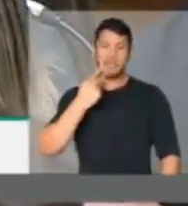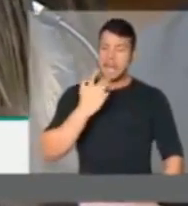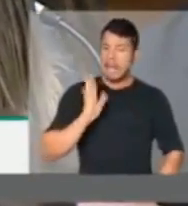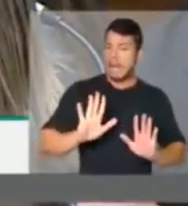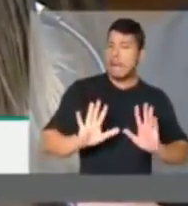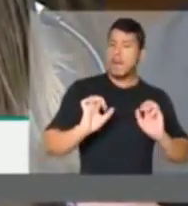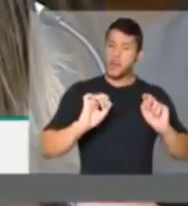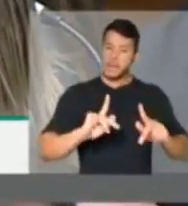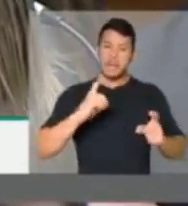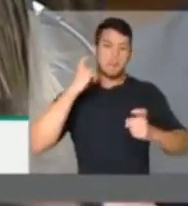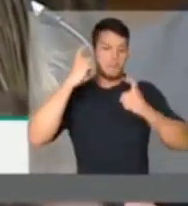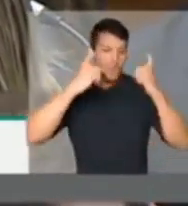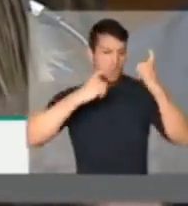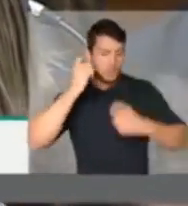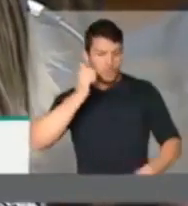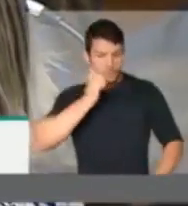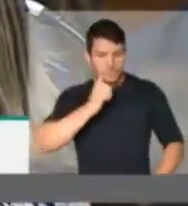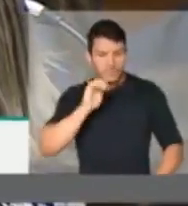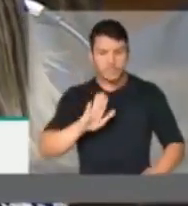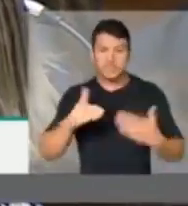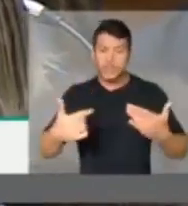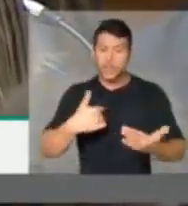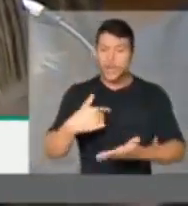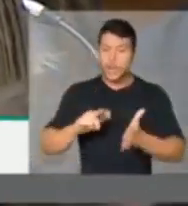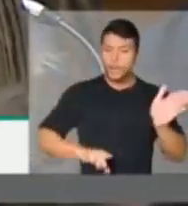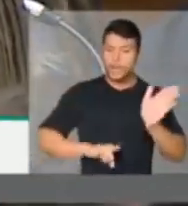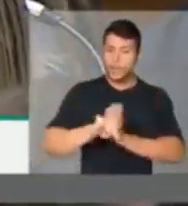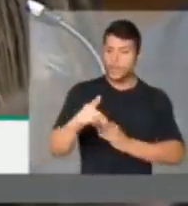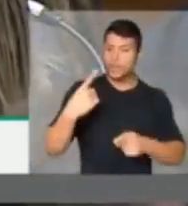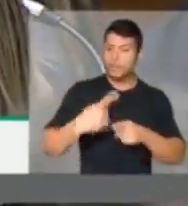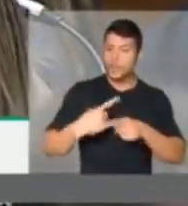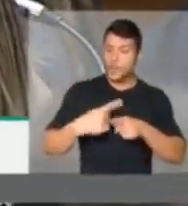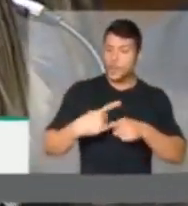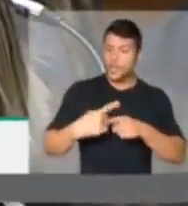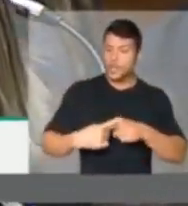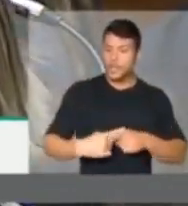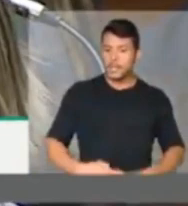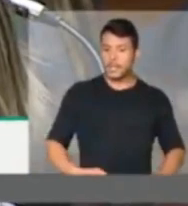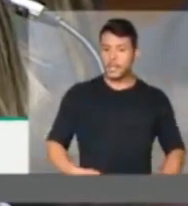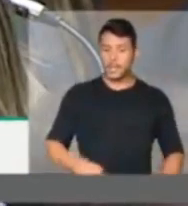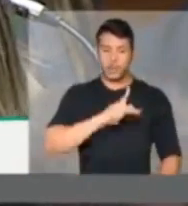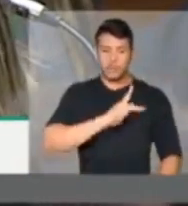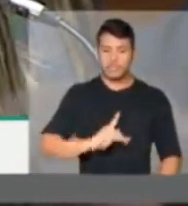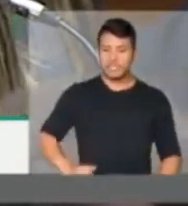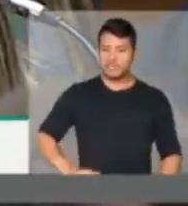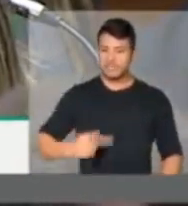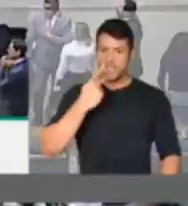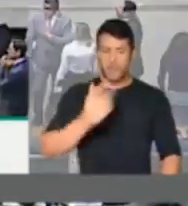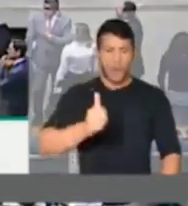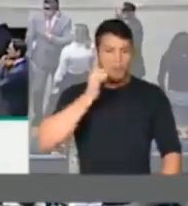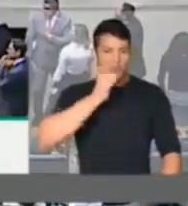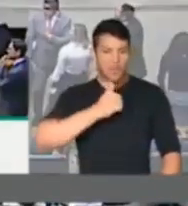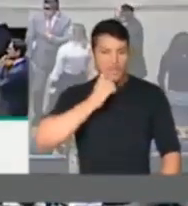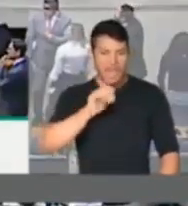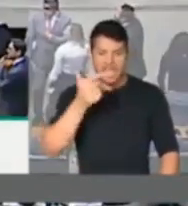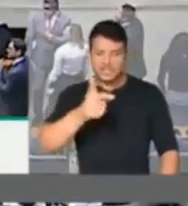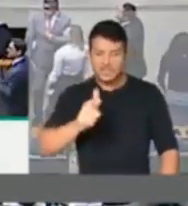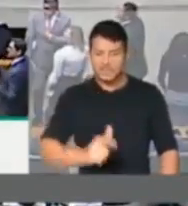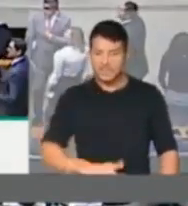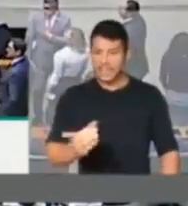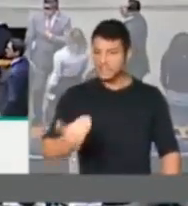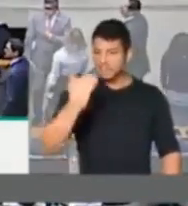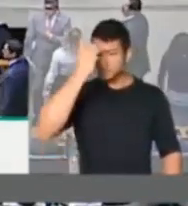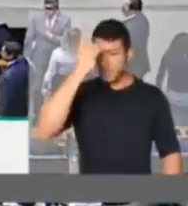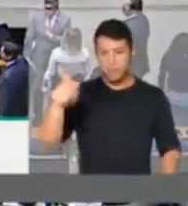mulheres. Pergunto porque o atual presidente do partido disse na mídia que as mulheres não têm vocação para a política. Quem não tem vocação